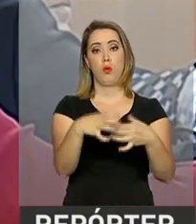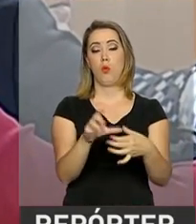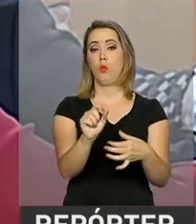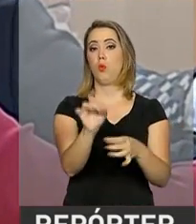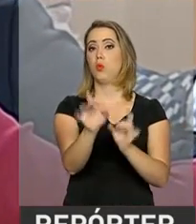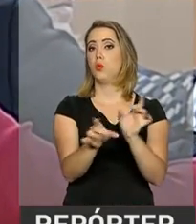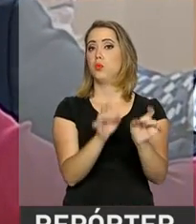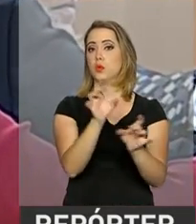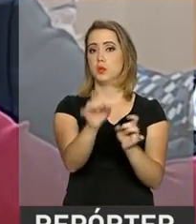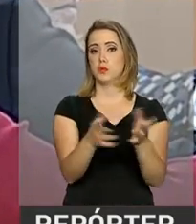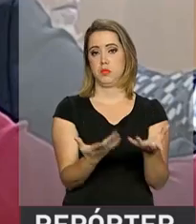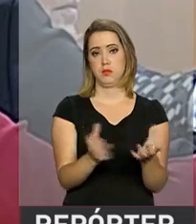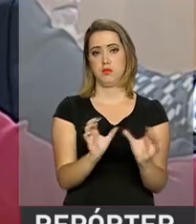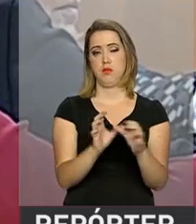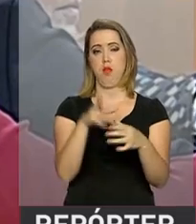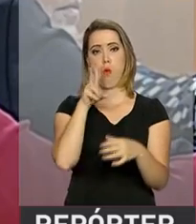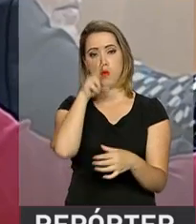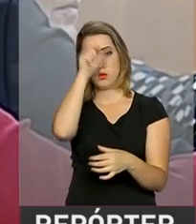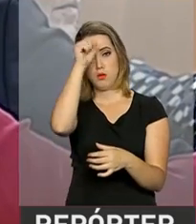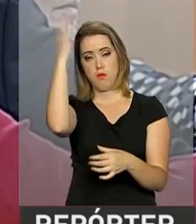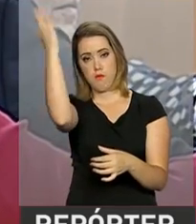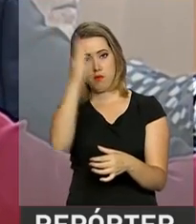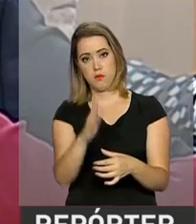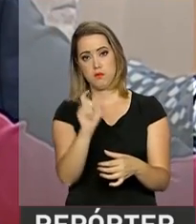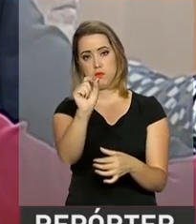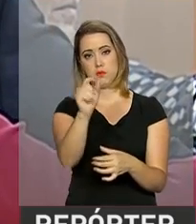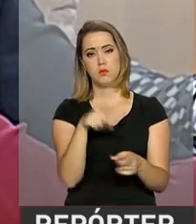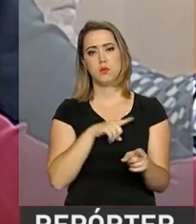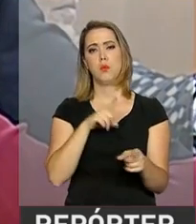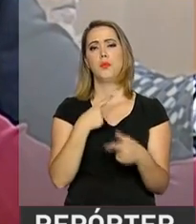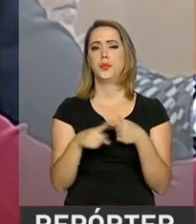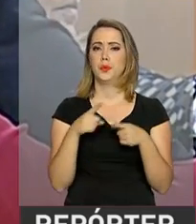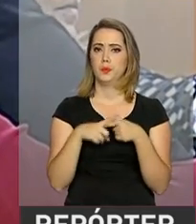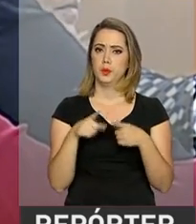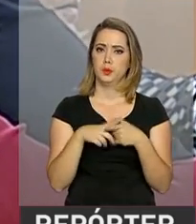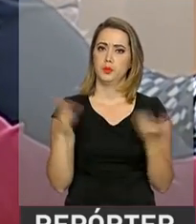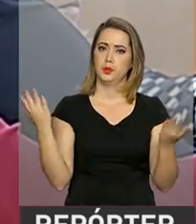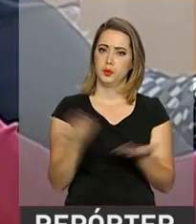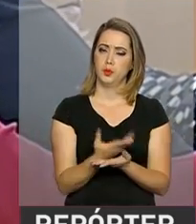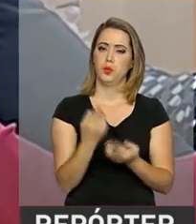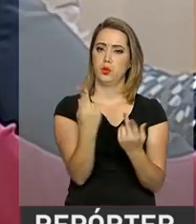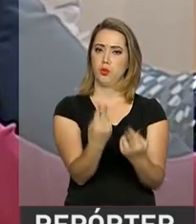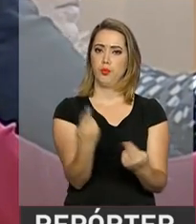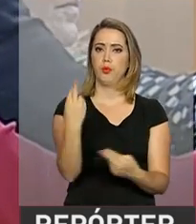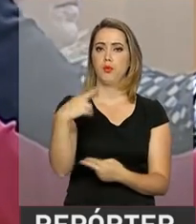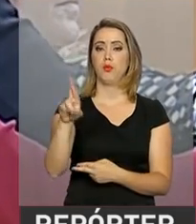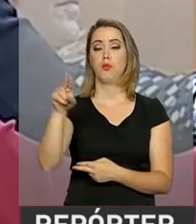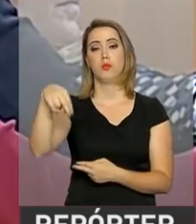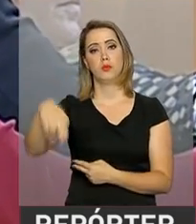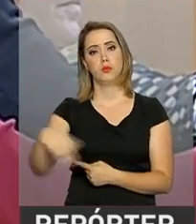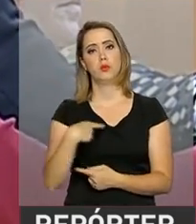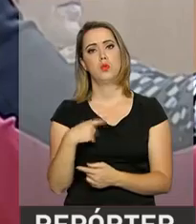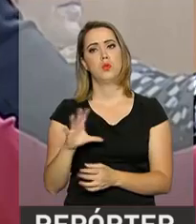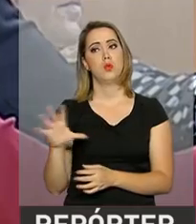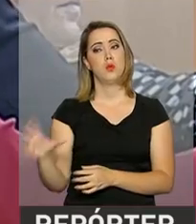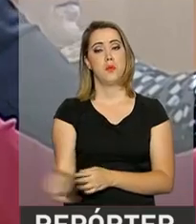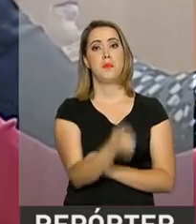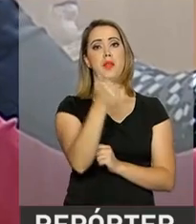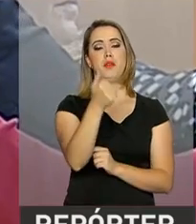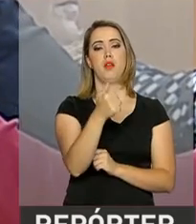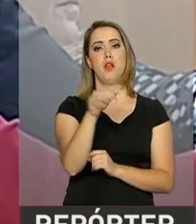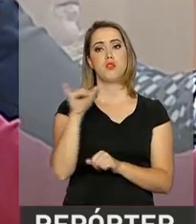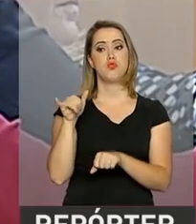nacional que é uma elite da força nacional para casos extremo como é o caso do Rio Grande do Norte pedi o avião para buscar ess esses esses